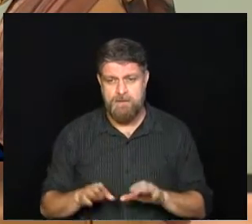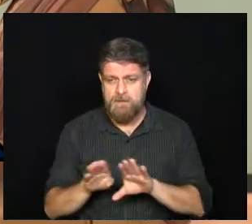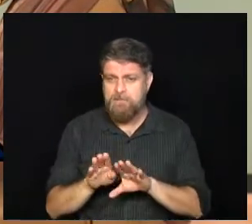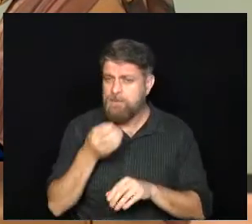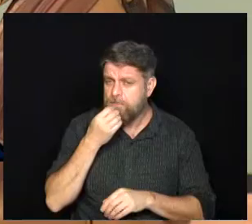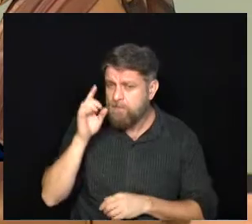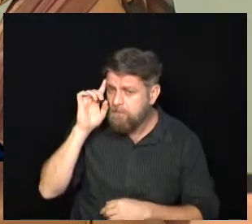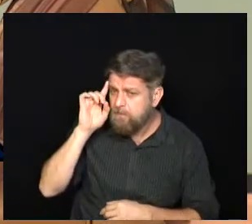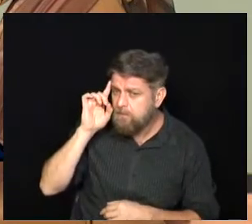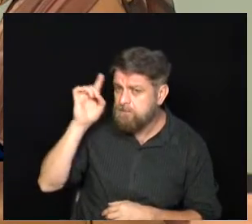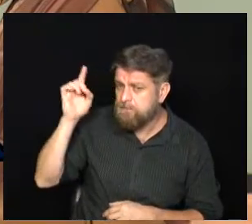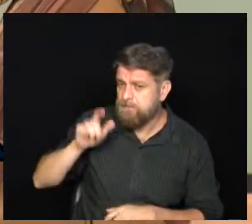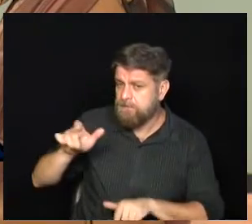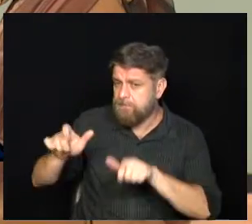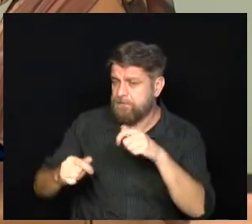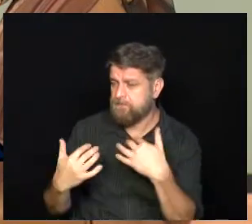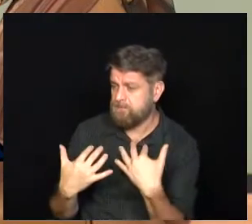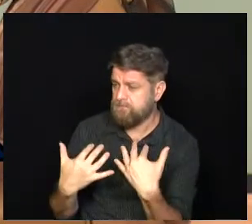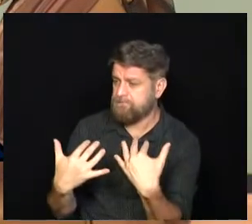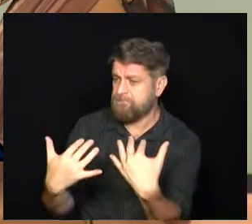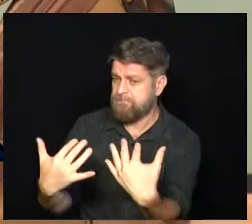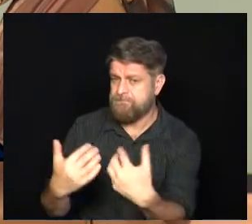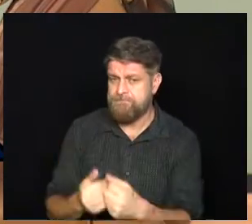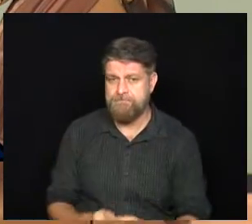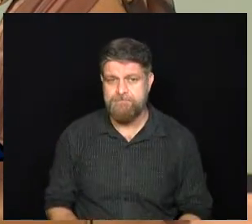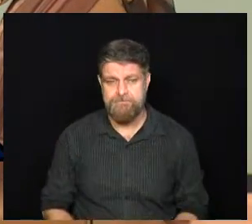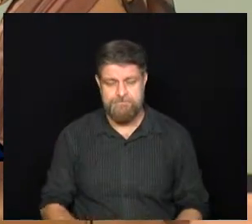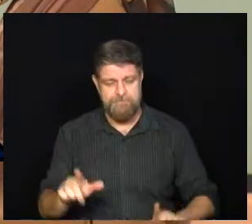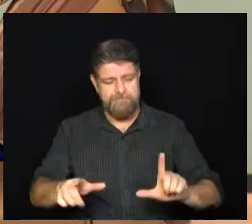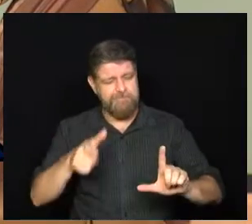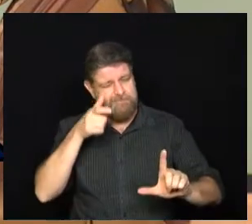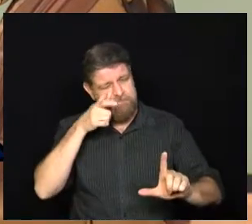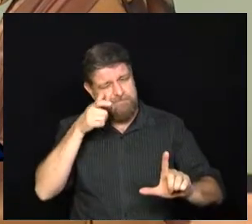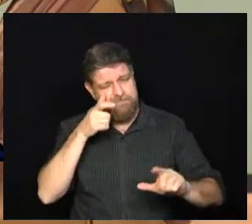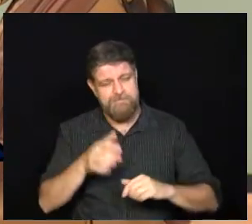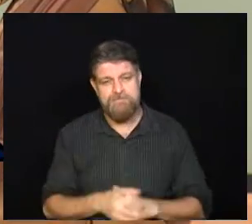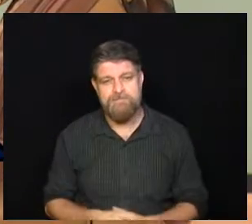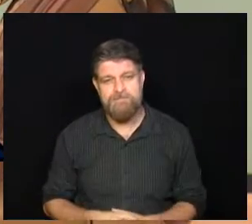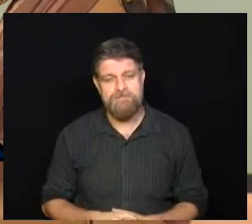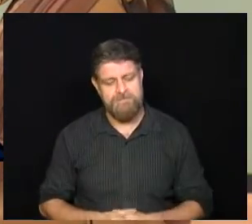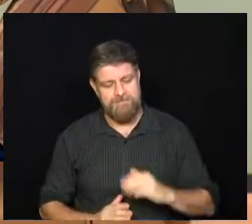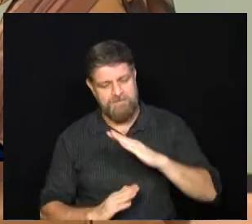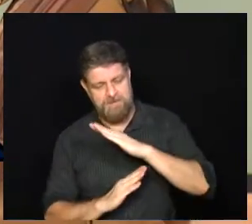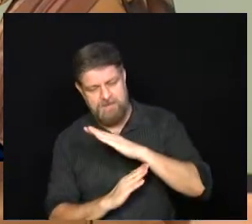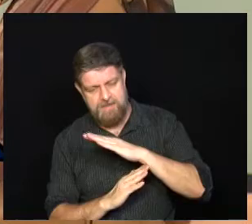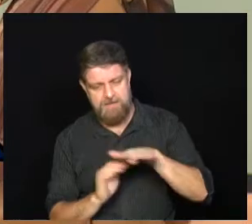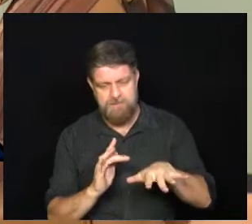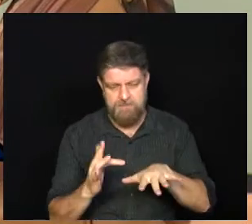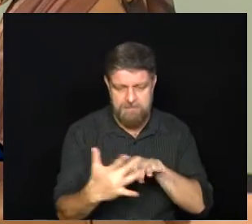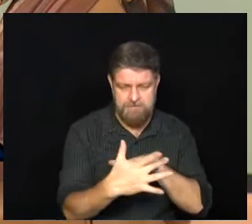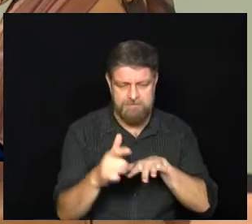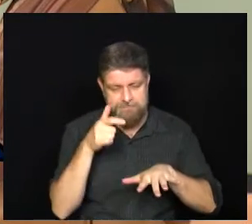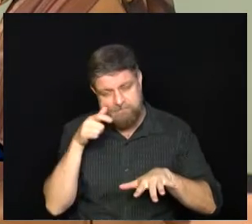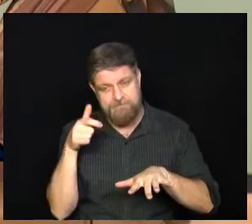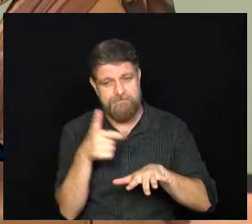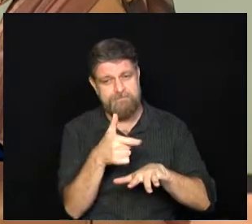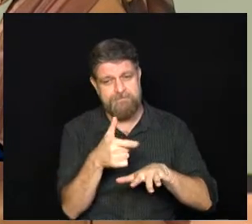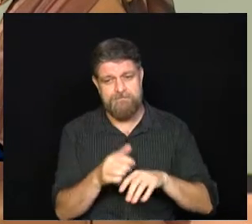dia ao pessoal que está aqui acompanhando e ao público que nos assiste também pela TV Câmara, pelos canais aí de